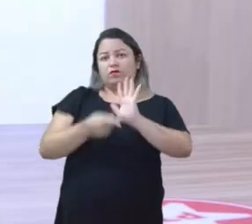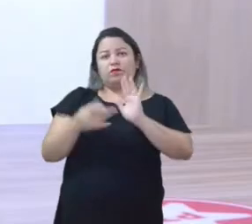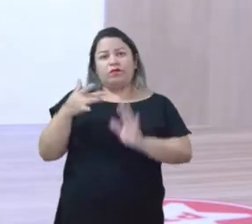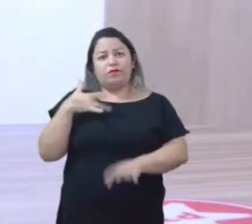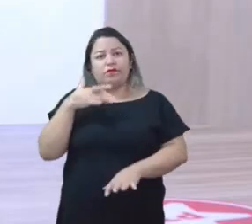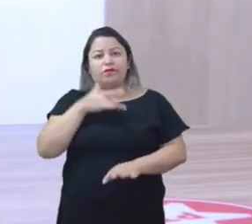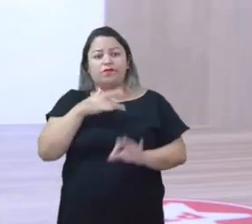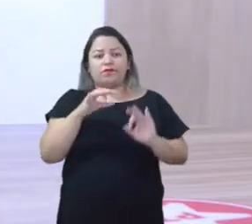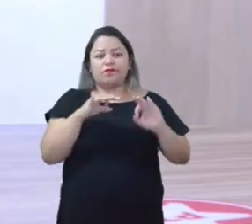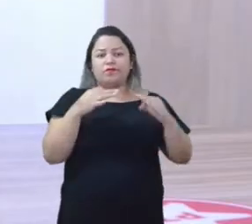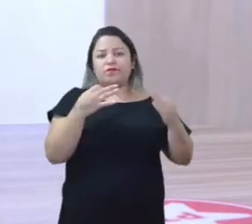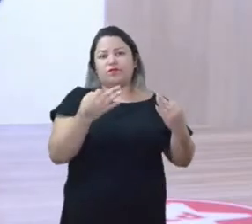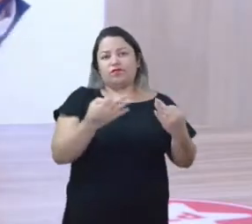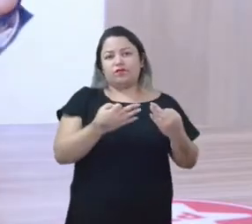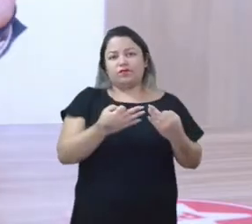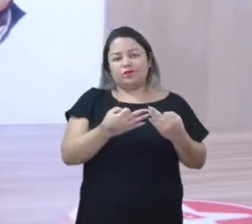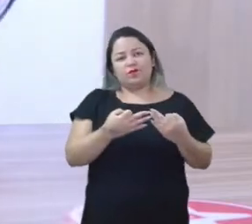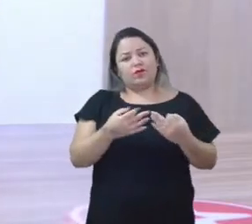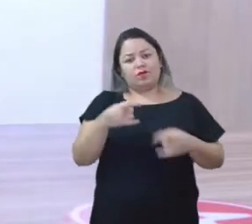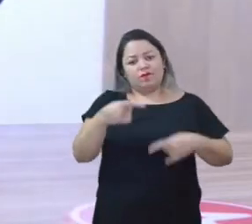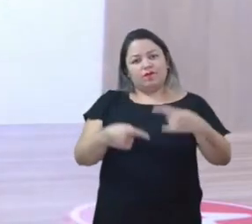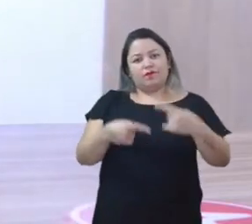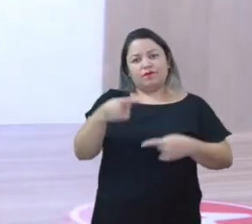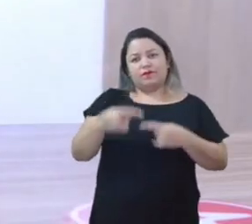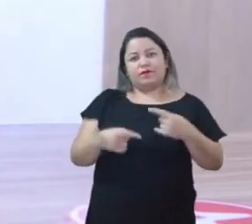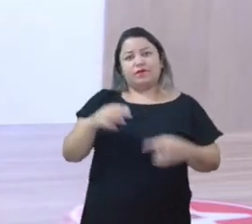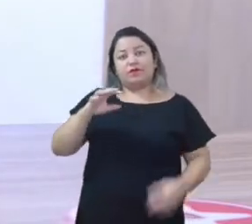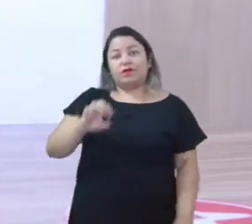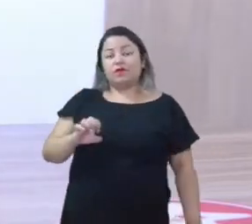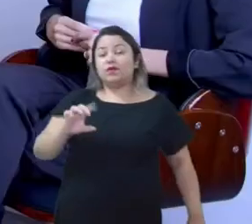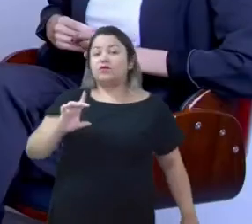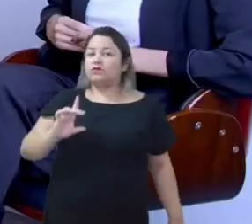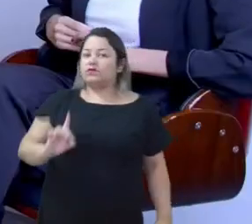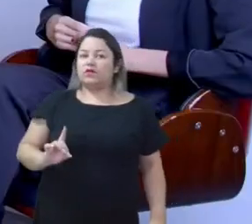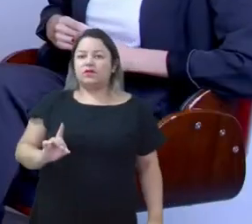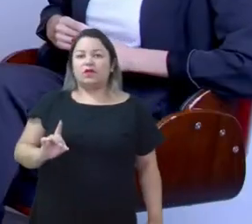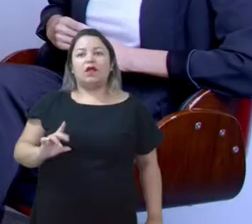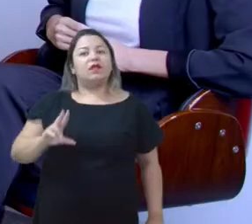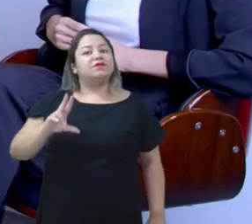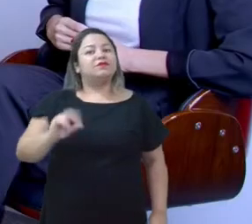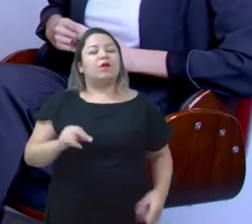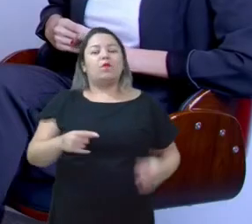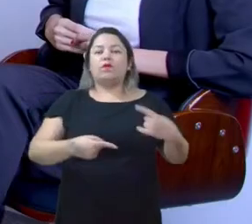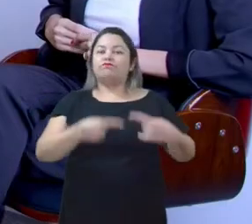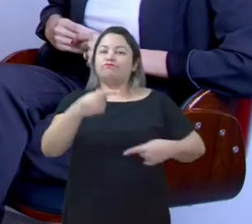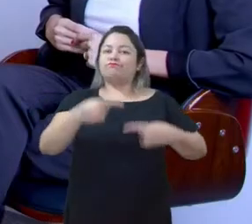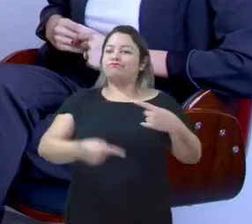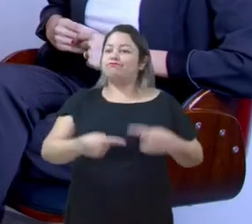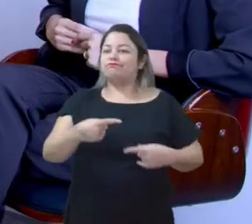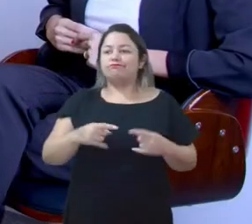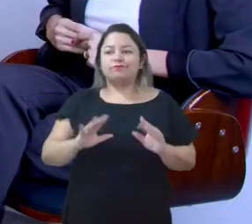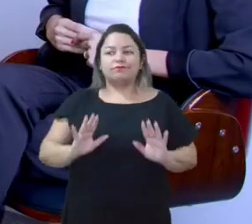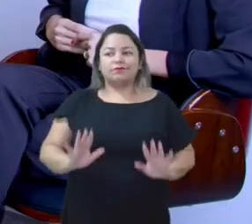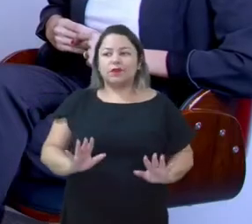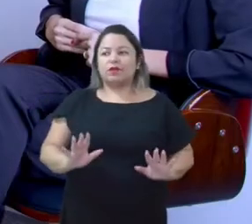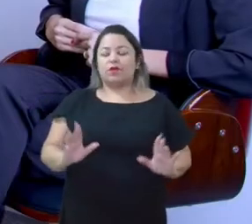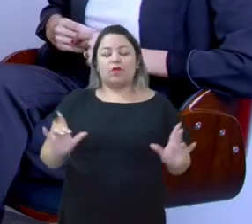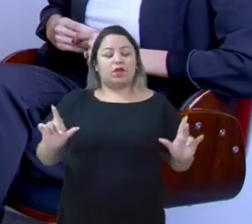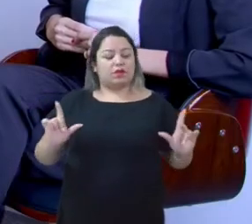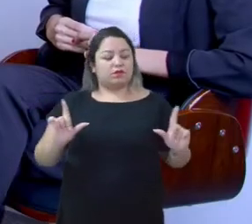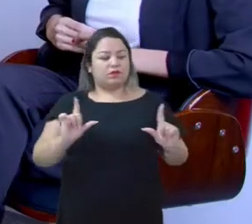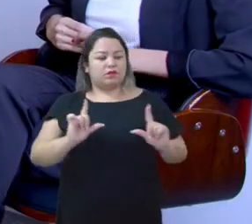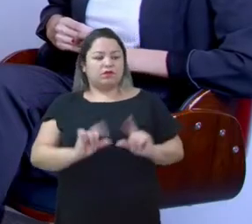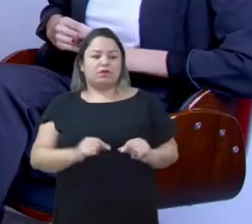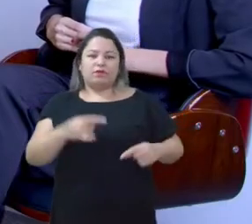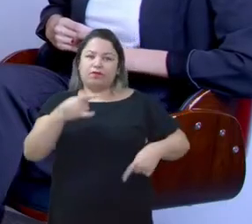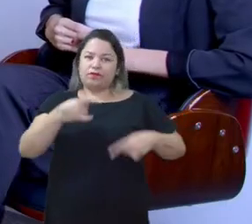família, mas acima de tudo não tem nada a ver com o debate de esquerda e de direita. Não é um debate ideológico. A redução é um